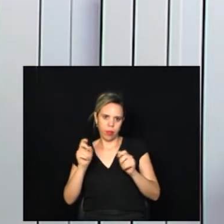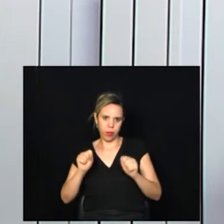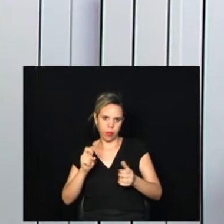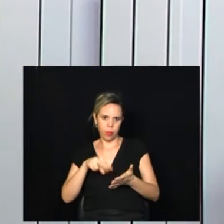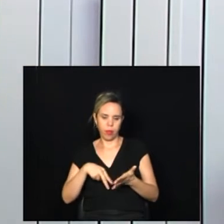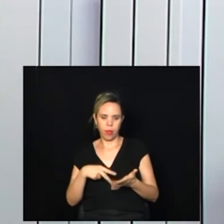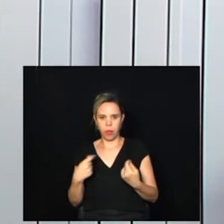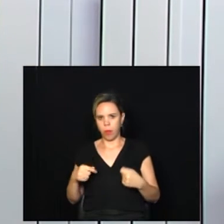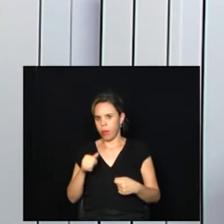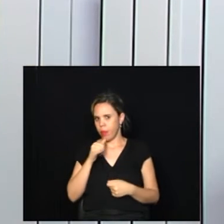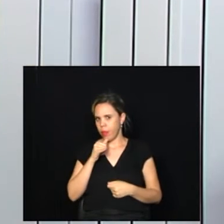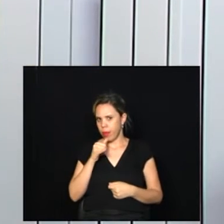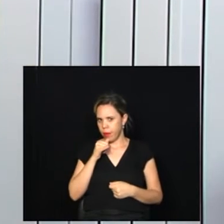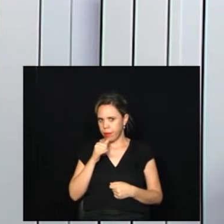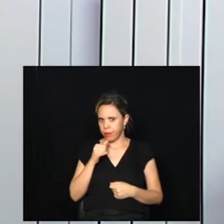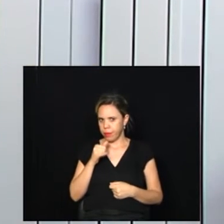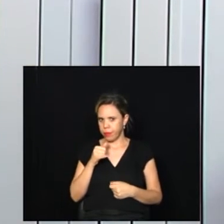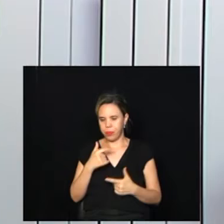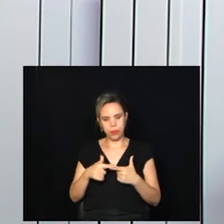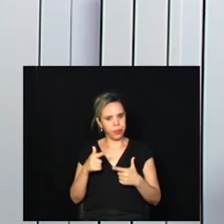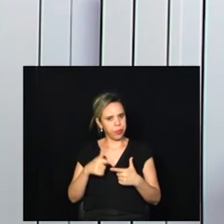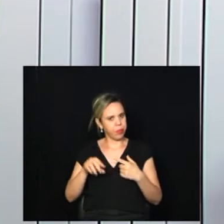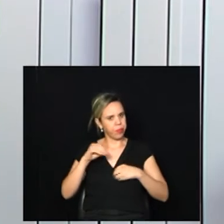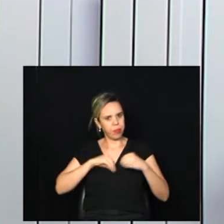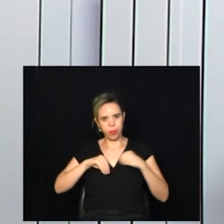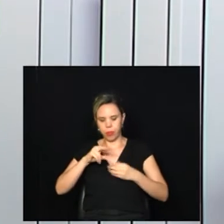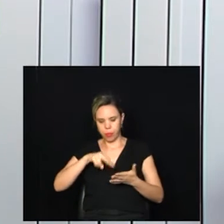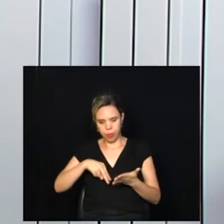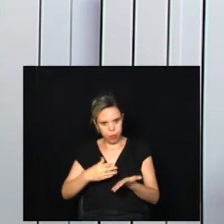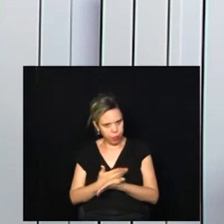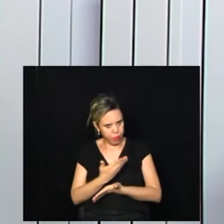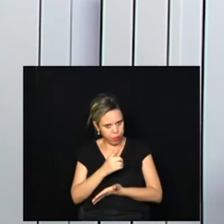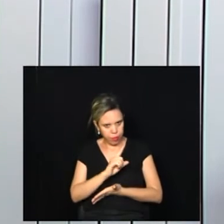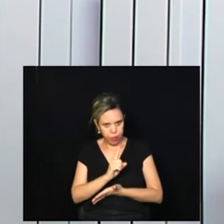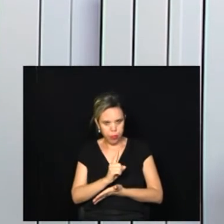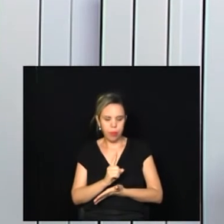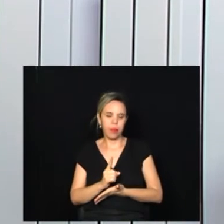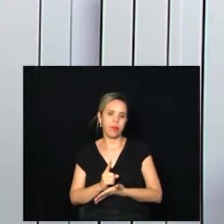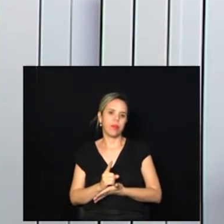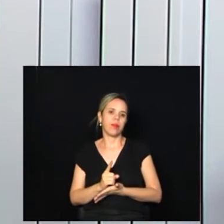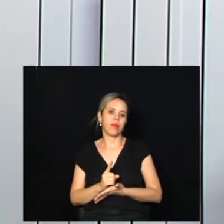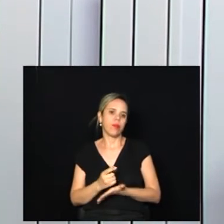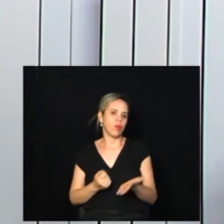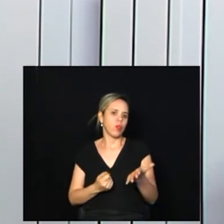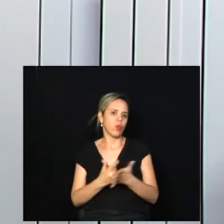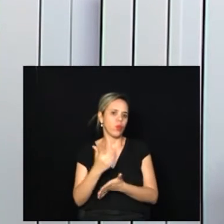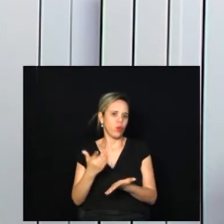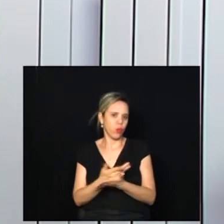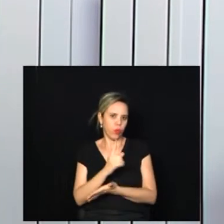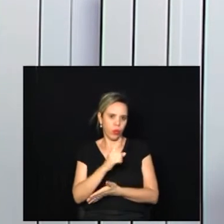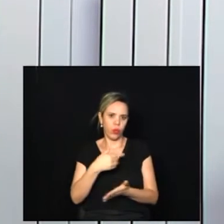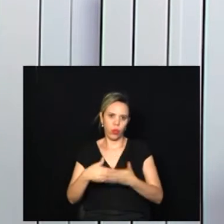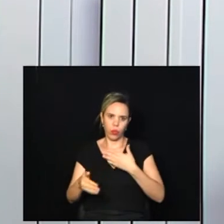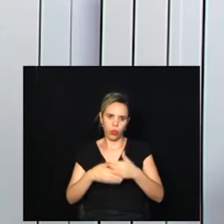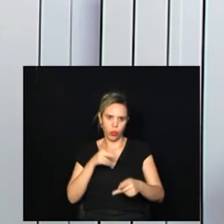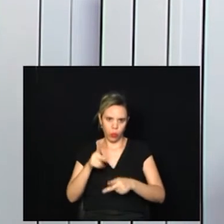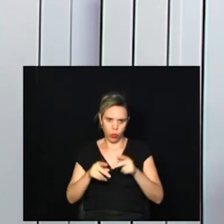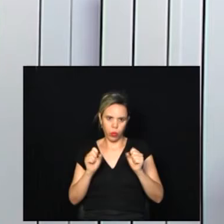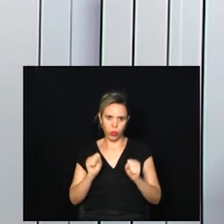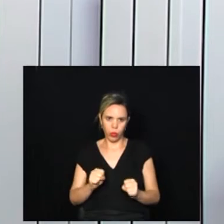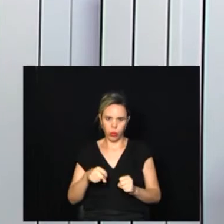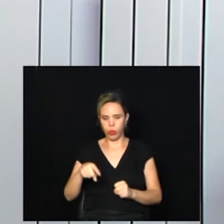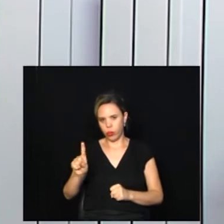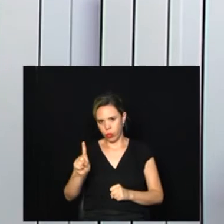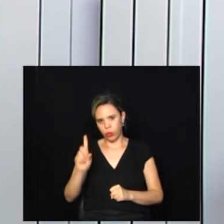Você não precisa estar nessa situação para você comprar o livro. Qualquer um